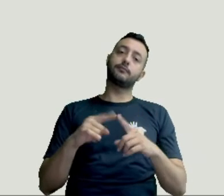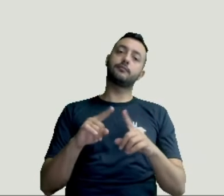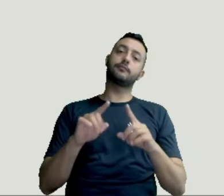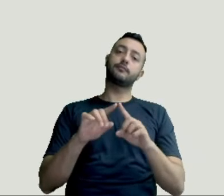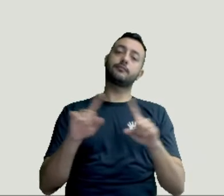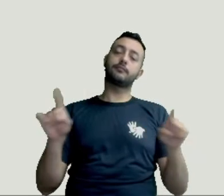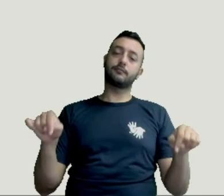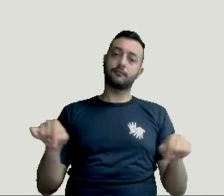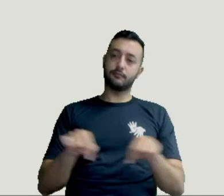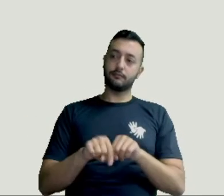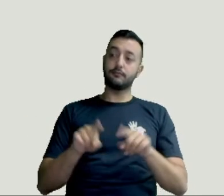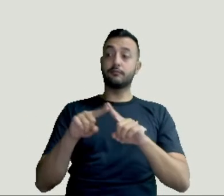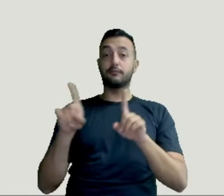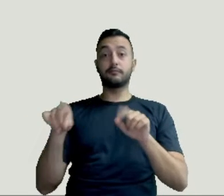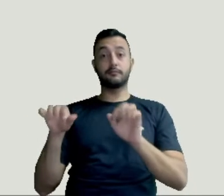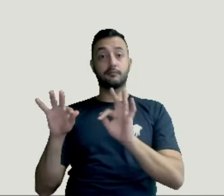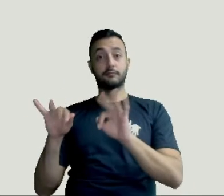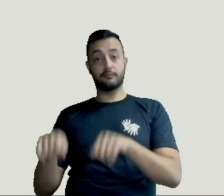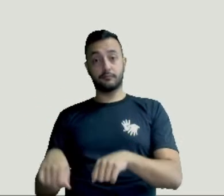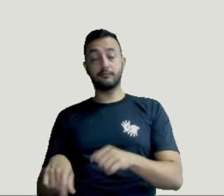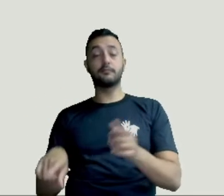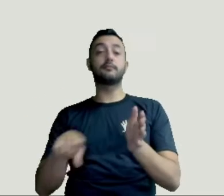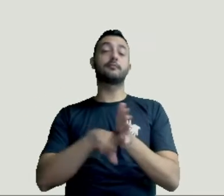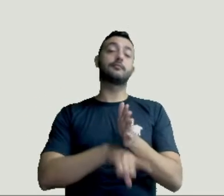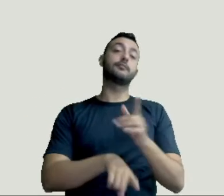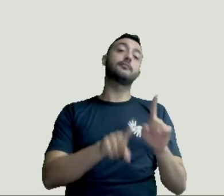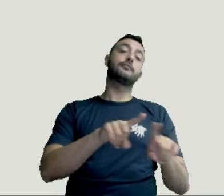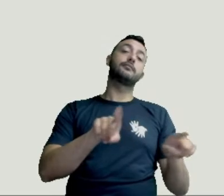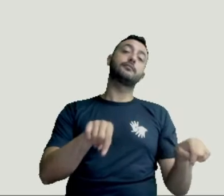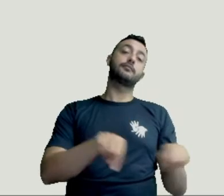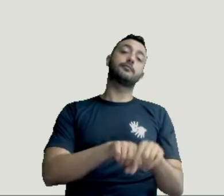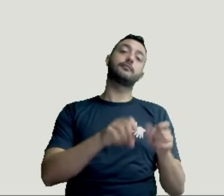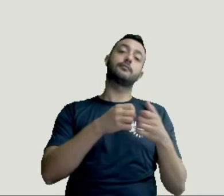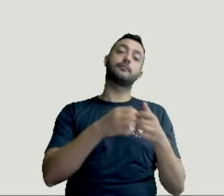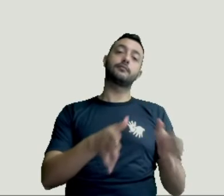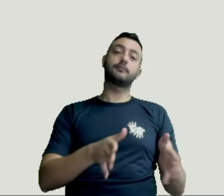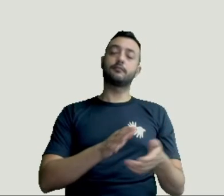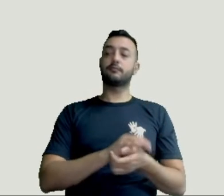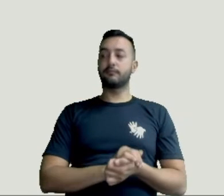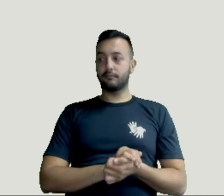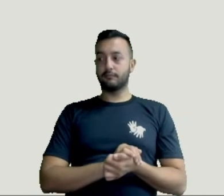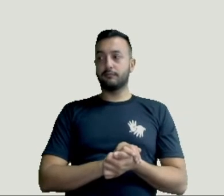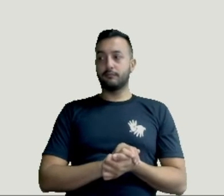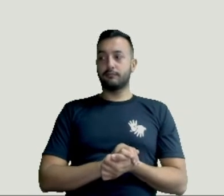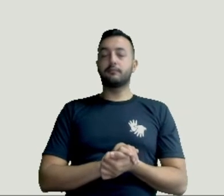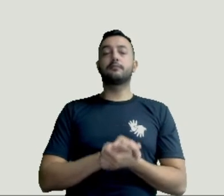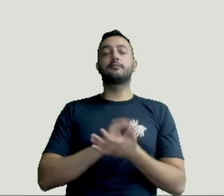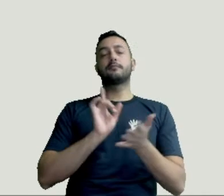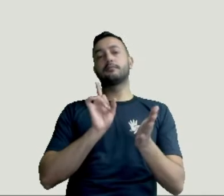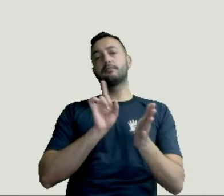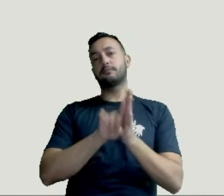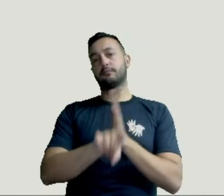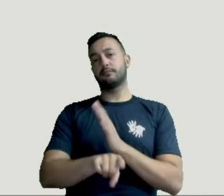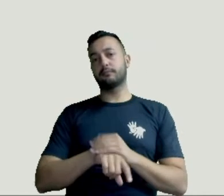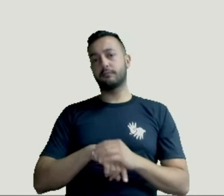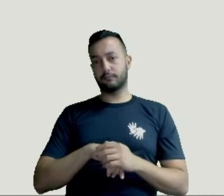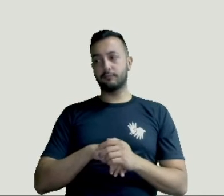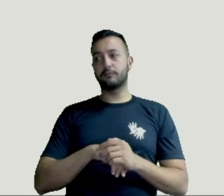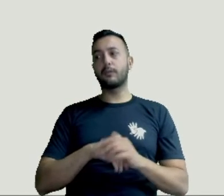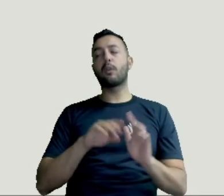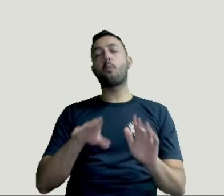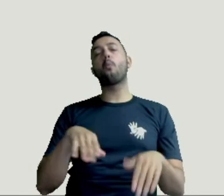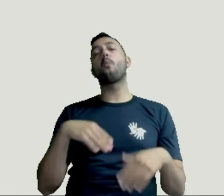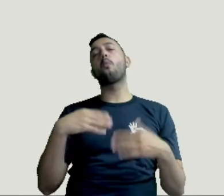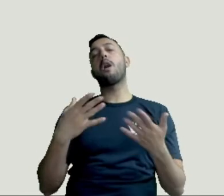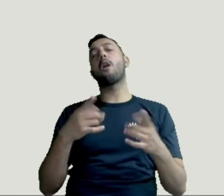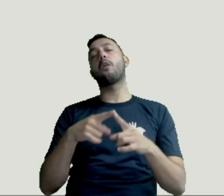é igual a espaço final menos espaço inicial. Bom, aí eu pergunto, qual é